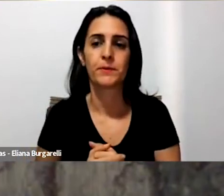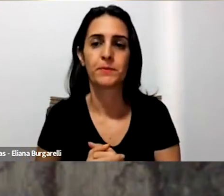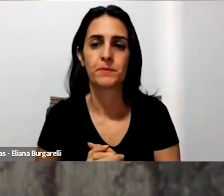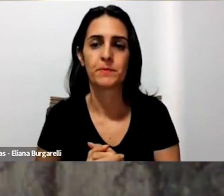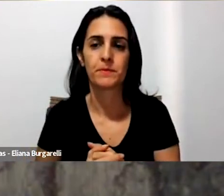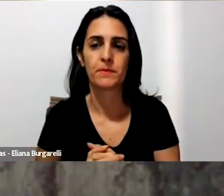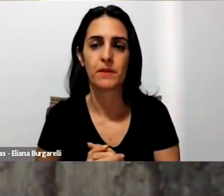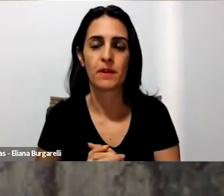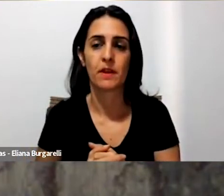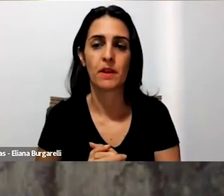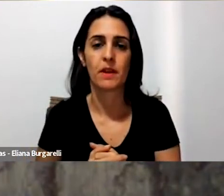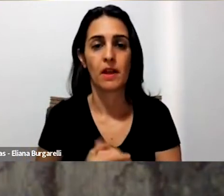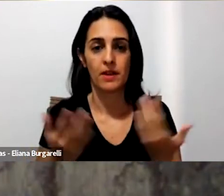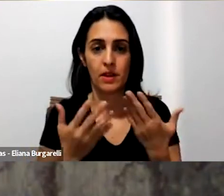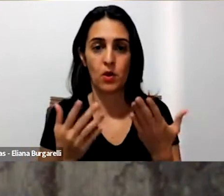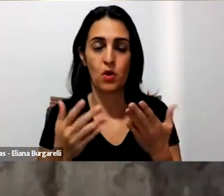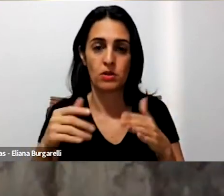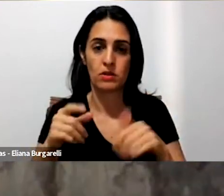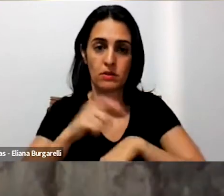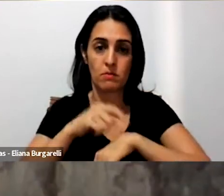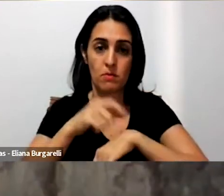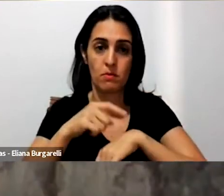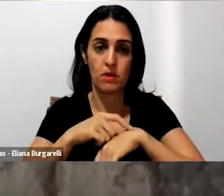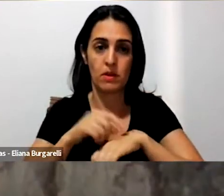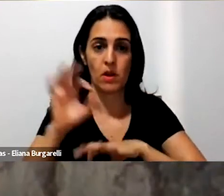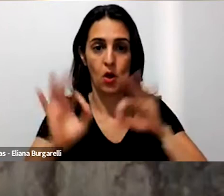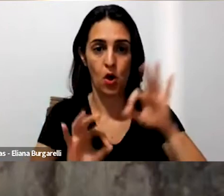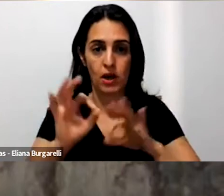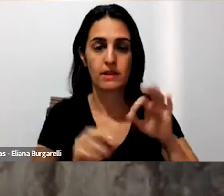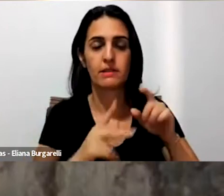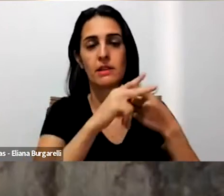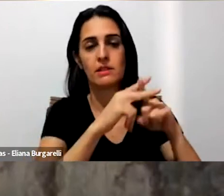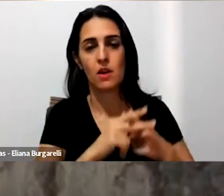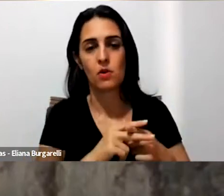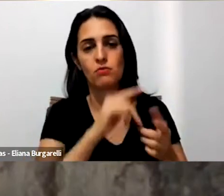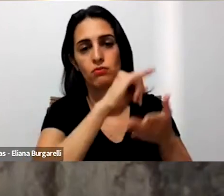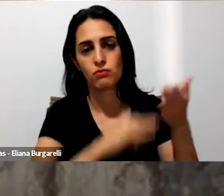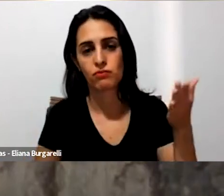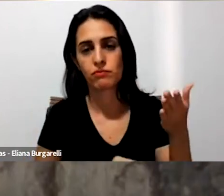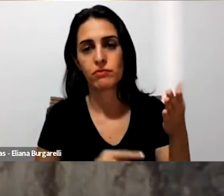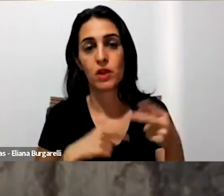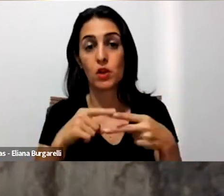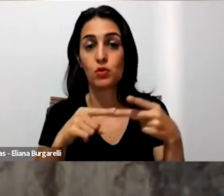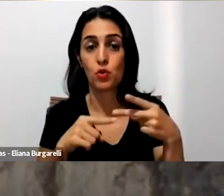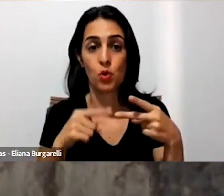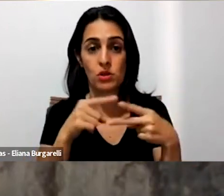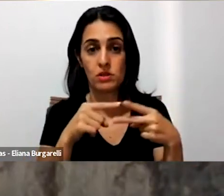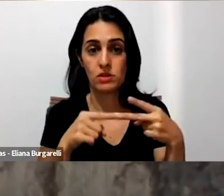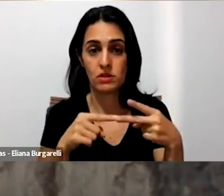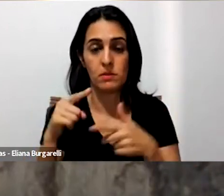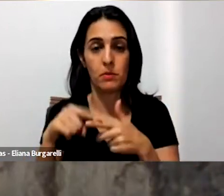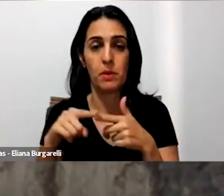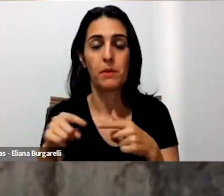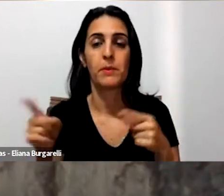acaba encontrando, nesse novo momento do TCA, de reorganização, 2 desafios. Como fazer